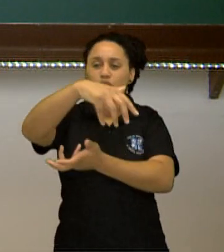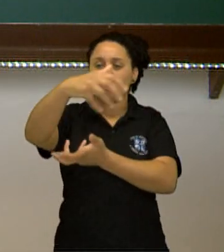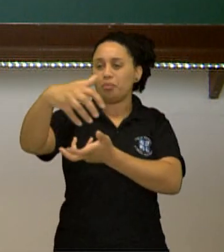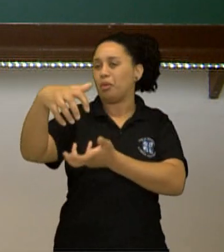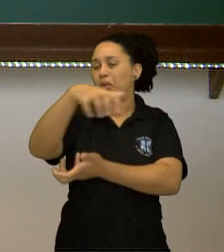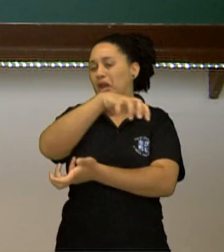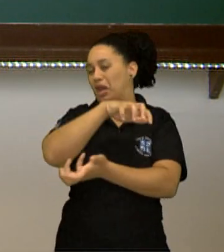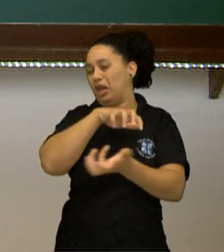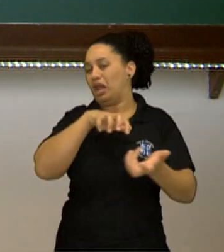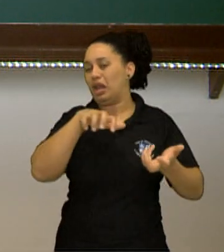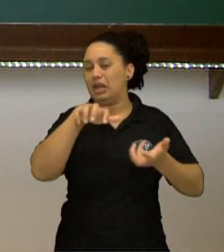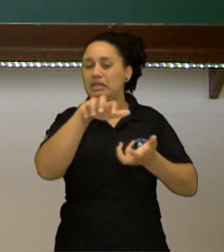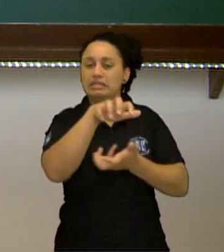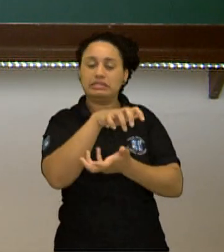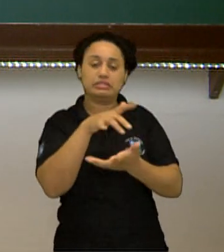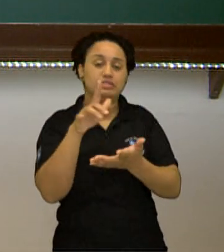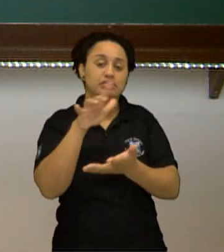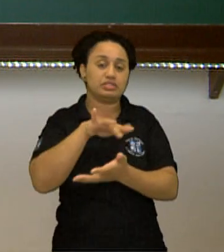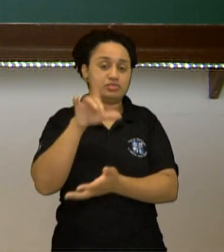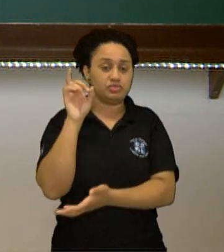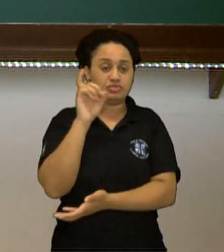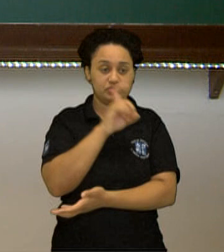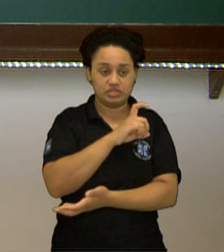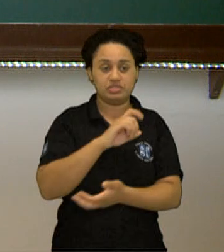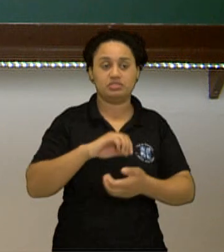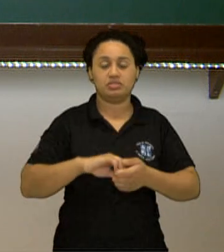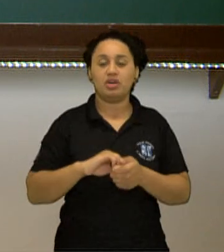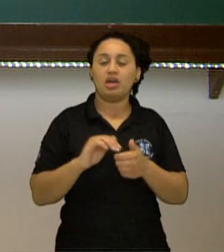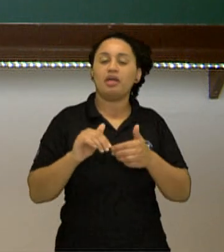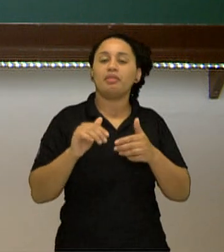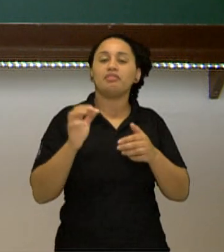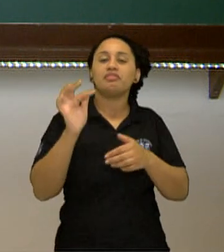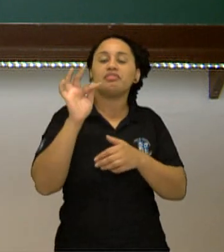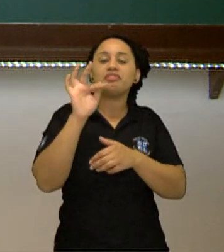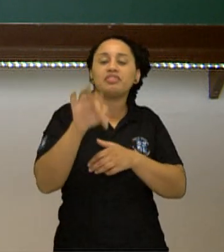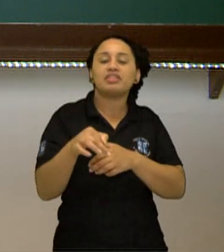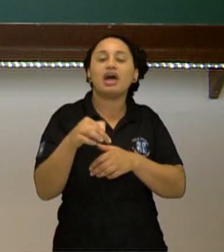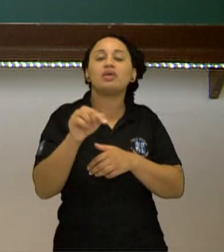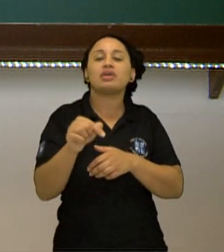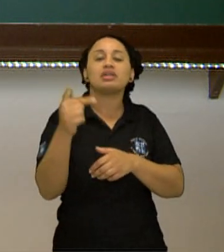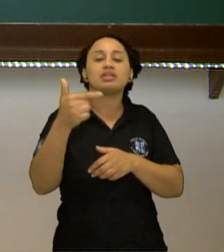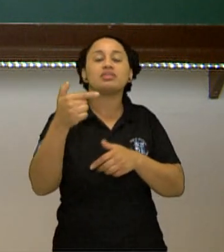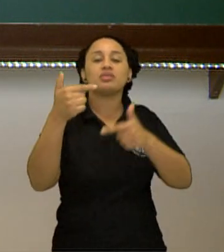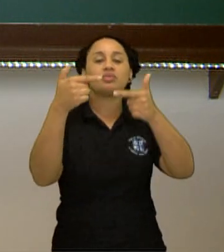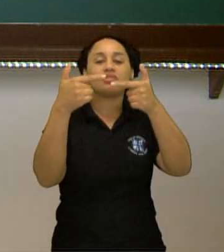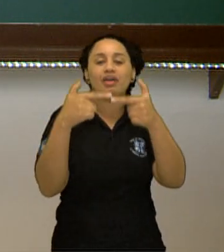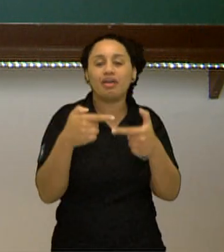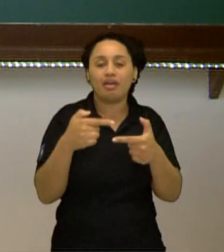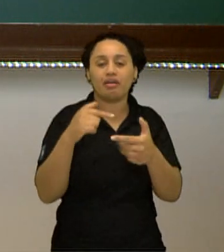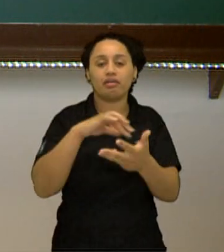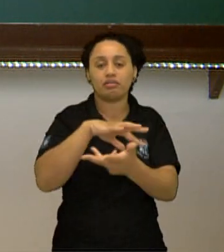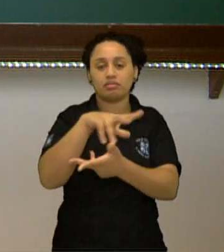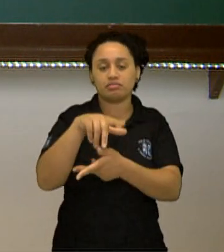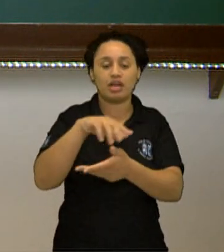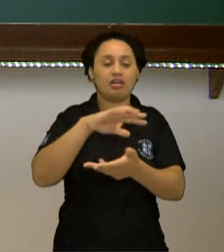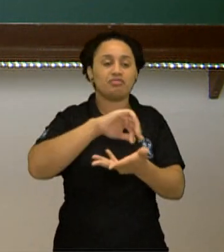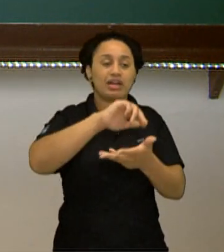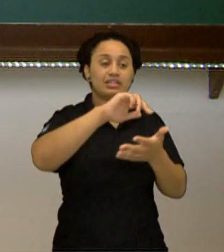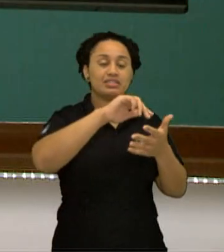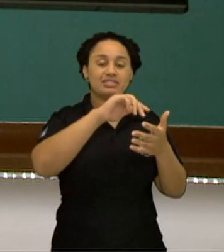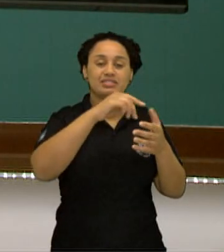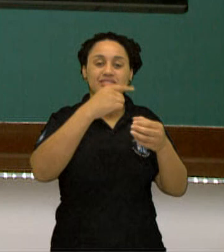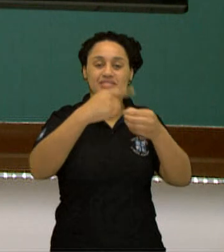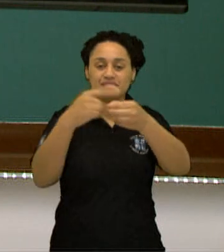momento extremamente complicado. Estávamos saindo de uma Segunda Guerra Mundial. Cidades foram